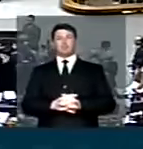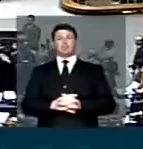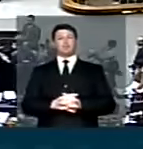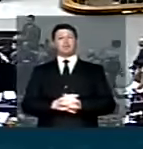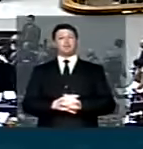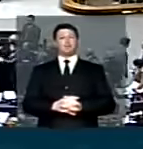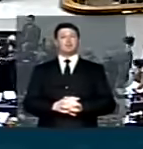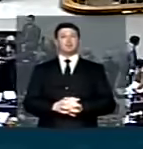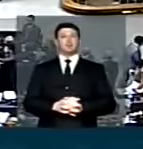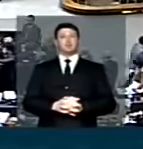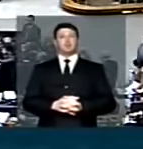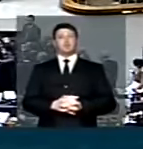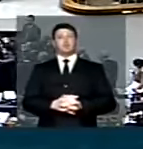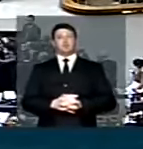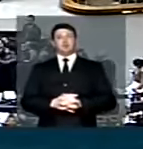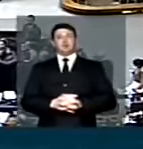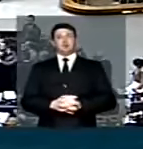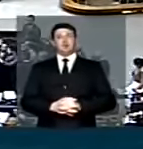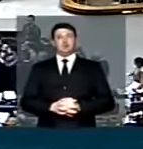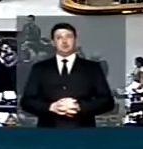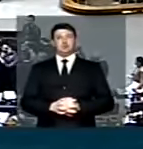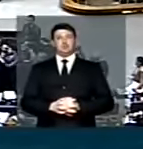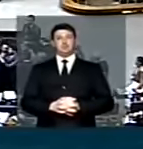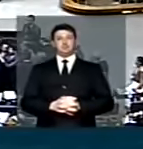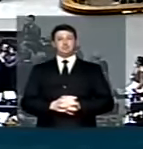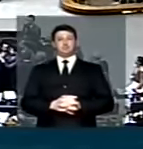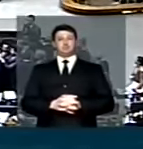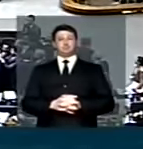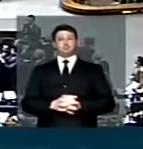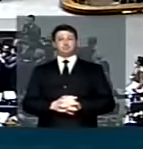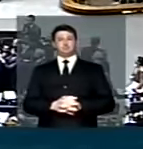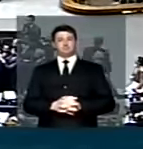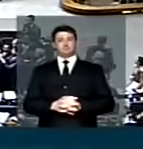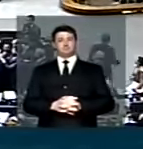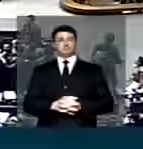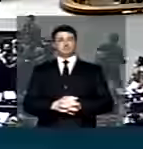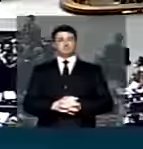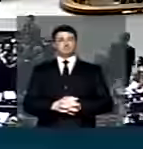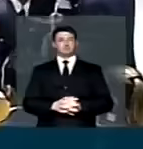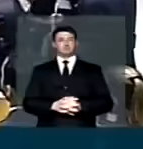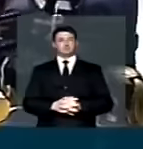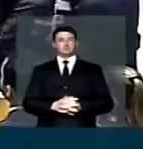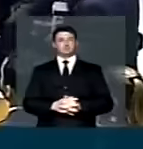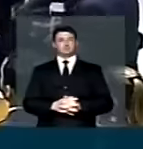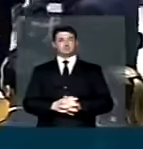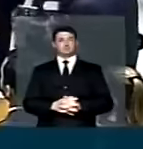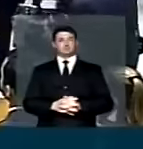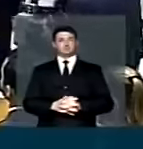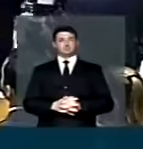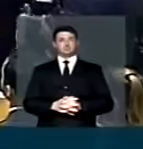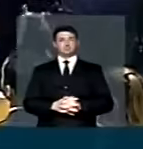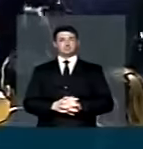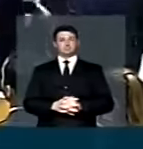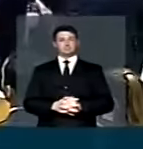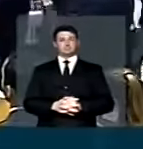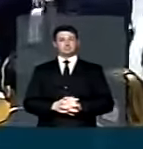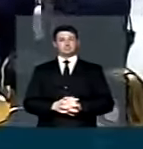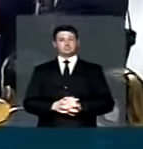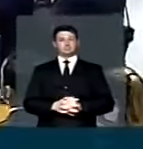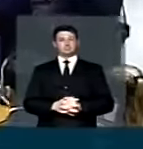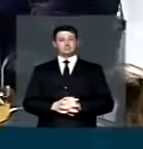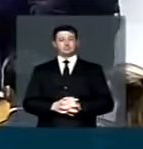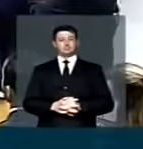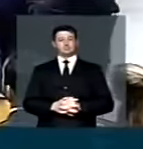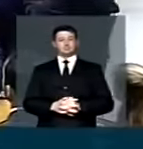Queiroz, da votação. Alô. Maria Corina, no plenário. Maria Corina. Viva a liberdade, viva a deputada Maria Corina.